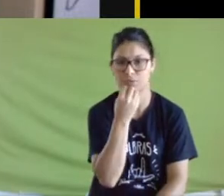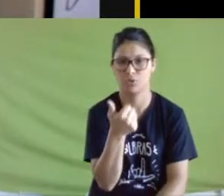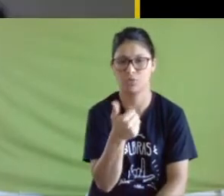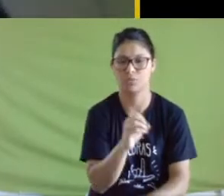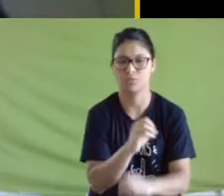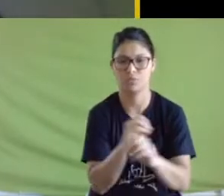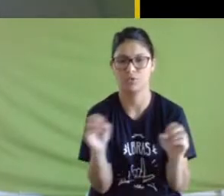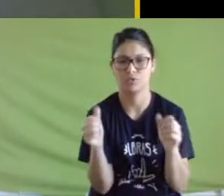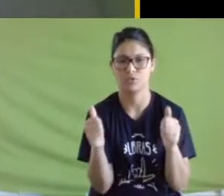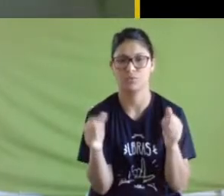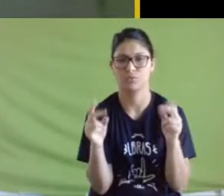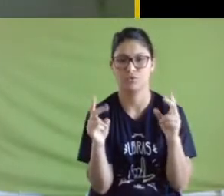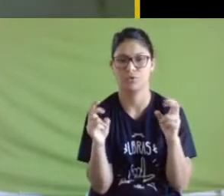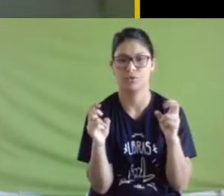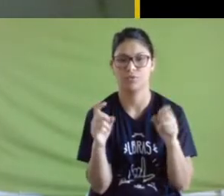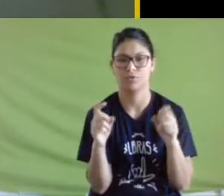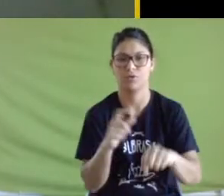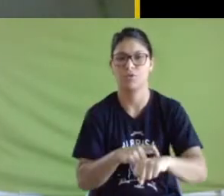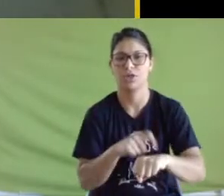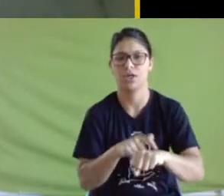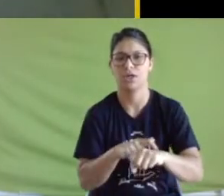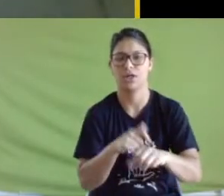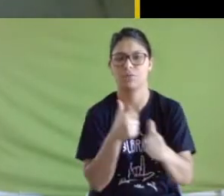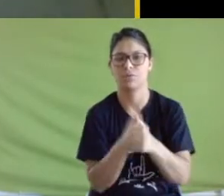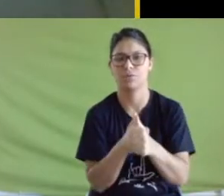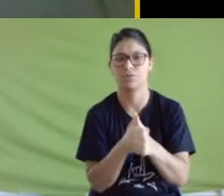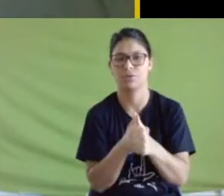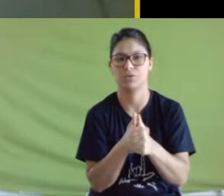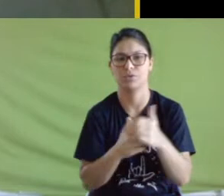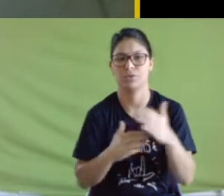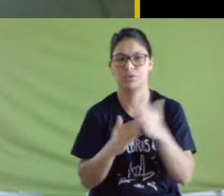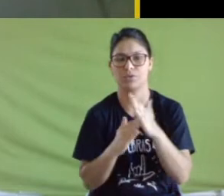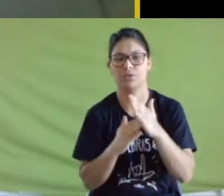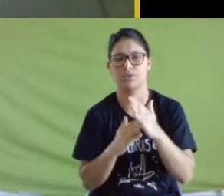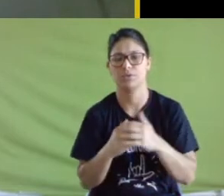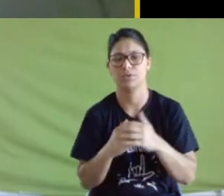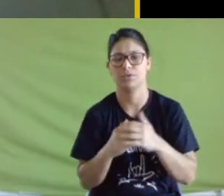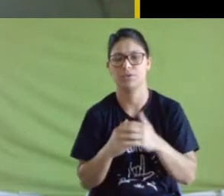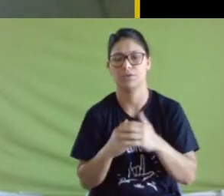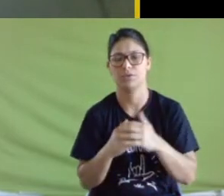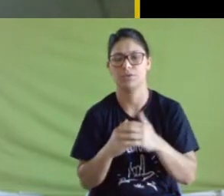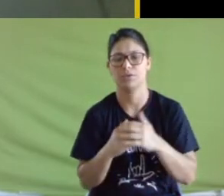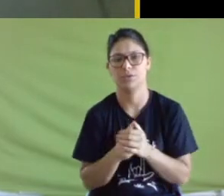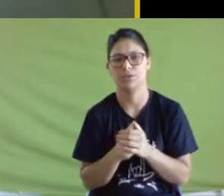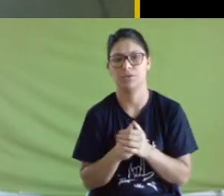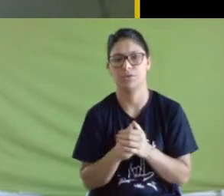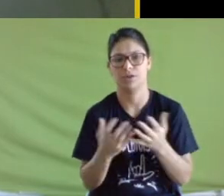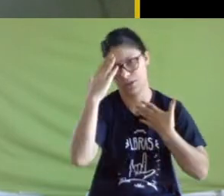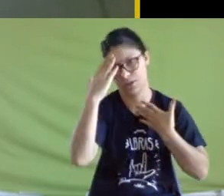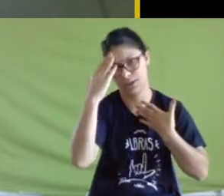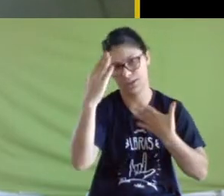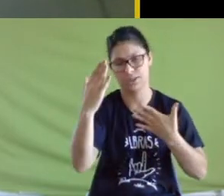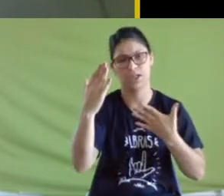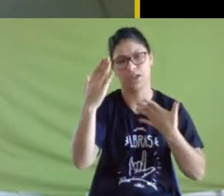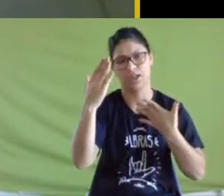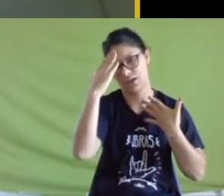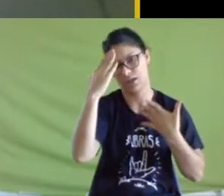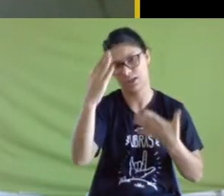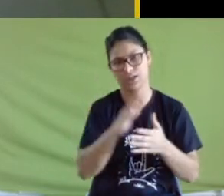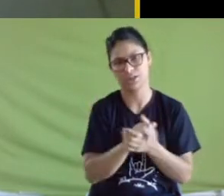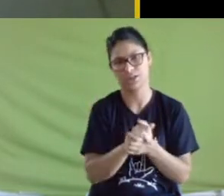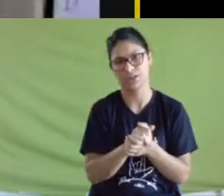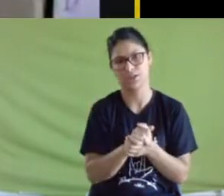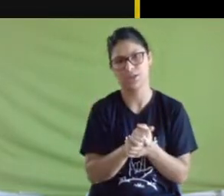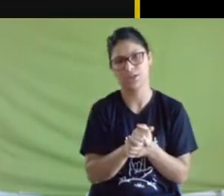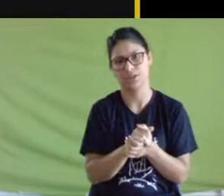Acho que deu um horário agora, né, máximo. Aproveitamos, agradeço muitíssimo, Hansen. Vocês acham que é